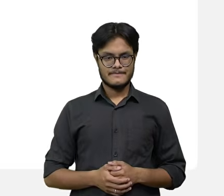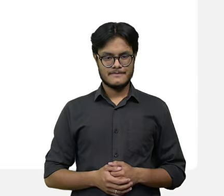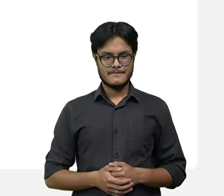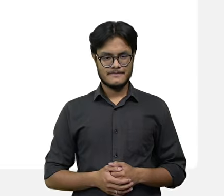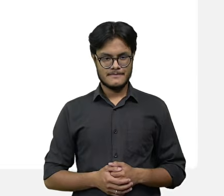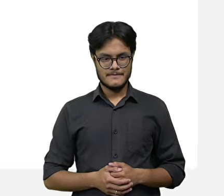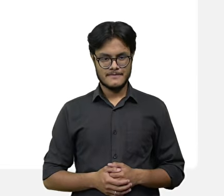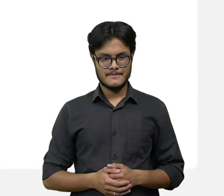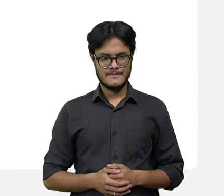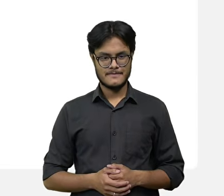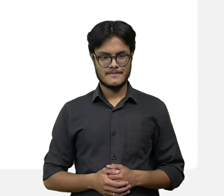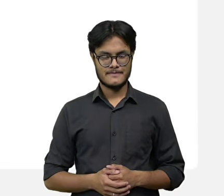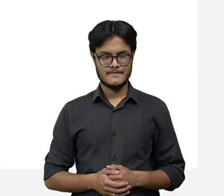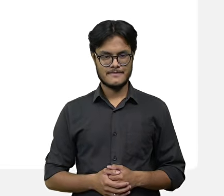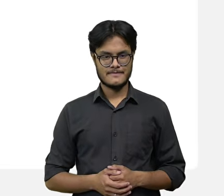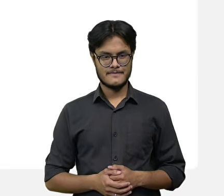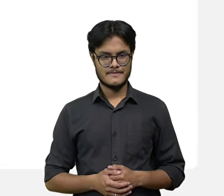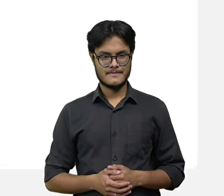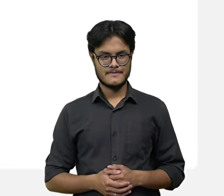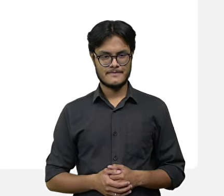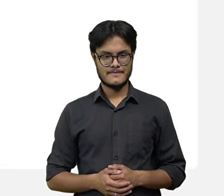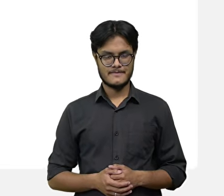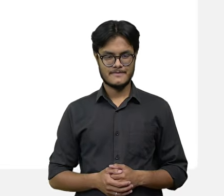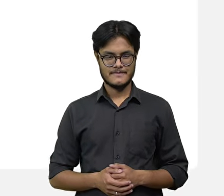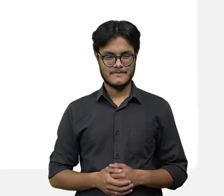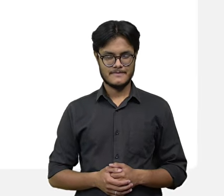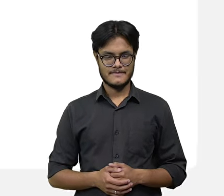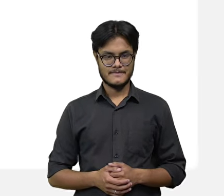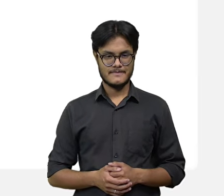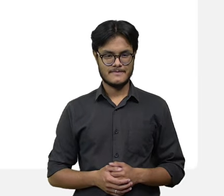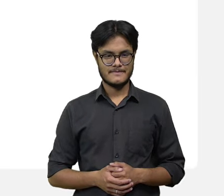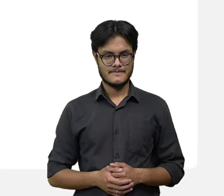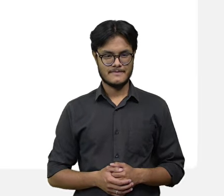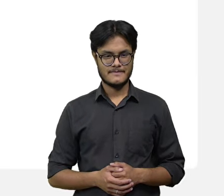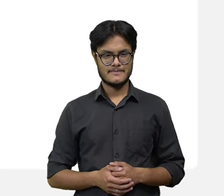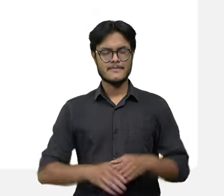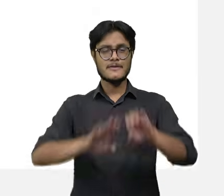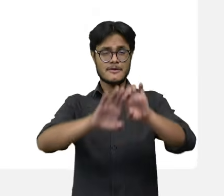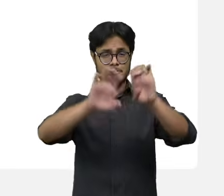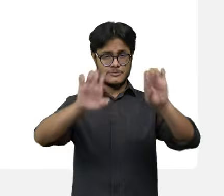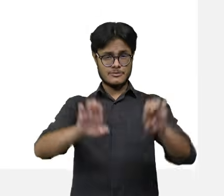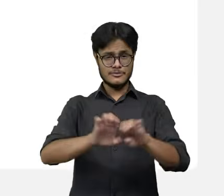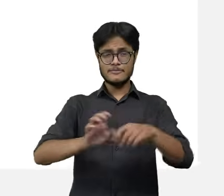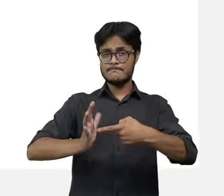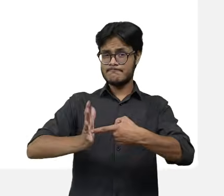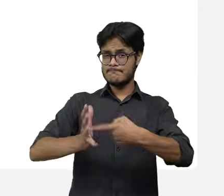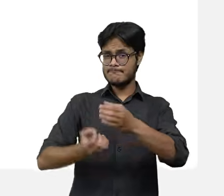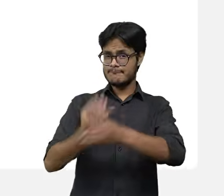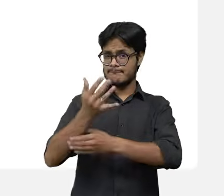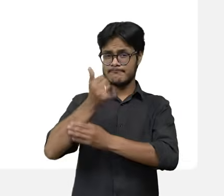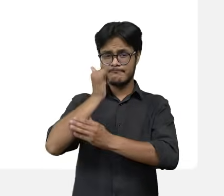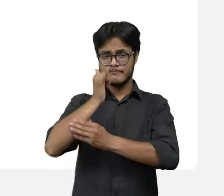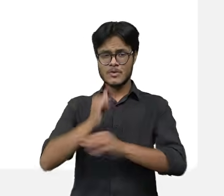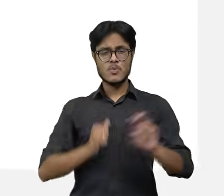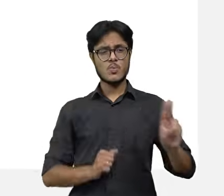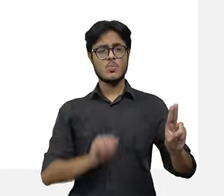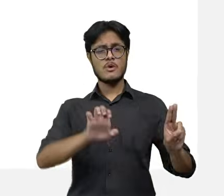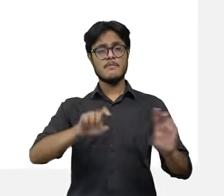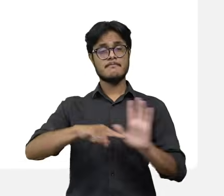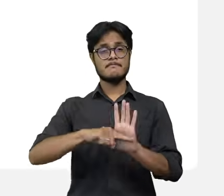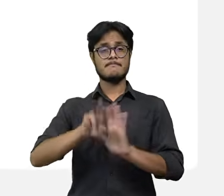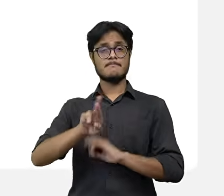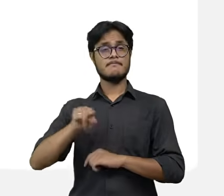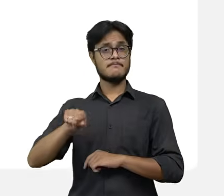curto circuito. Beleza? Essa é a nossa equação do gerador, U igual a E menos